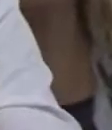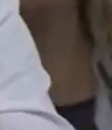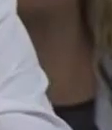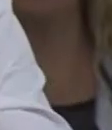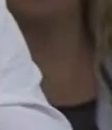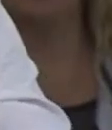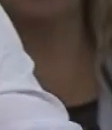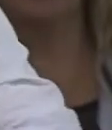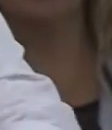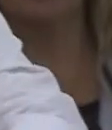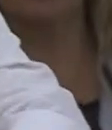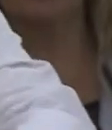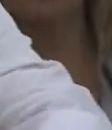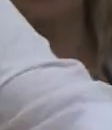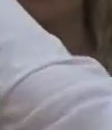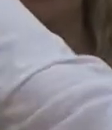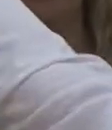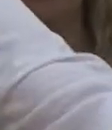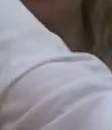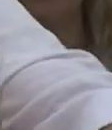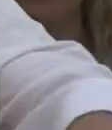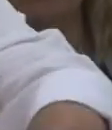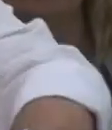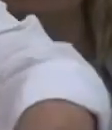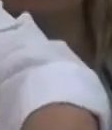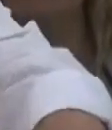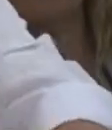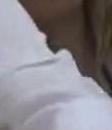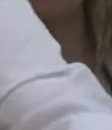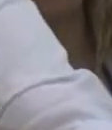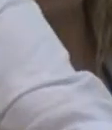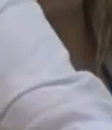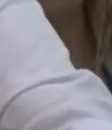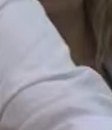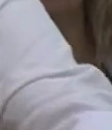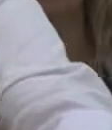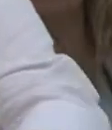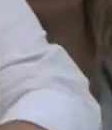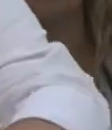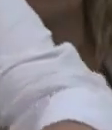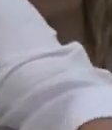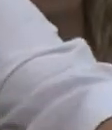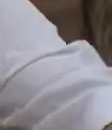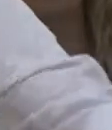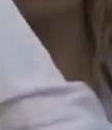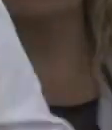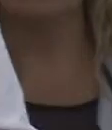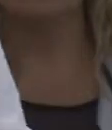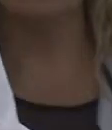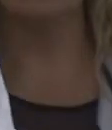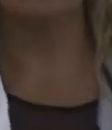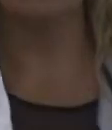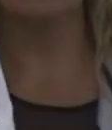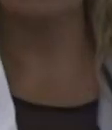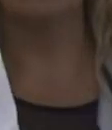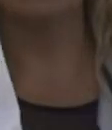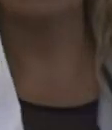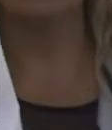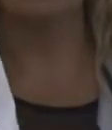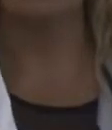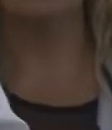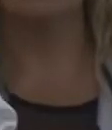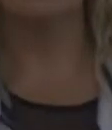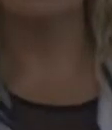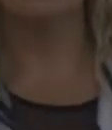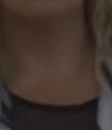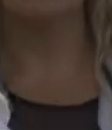cara que fazia bem embaixo da minha janela, ele estendia uma lona e vendia camisa. E